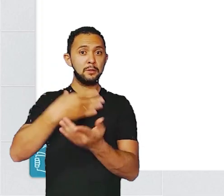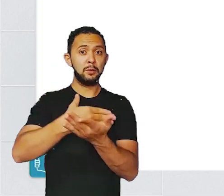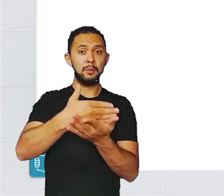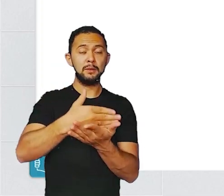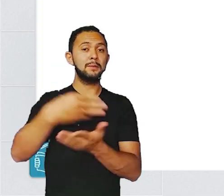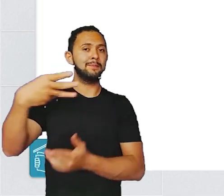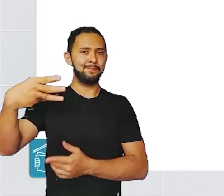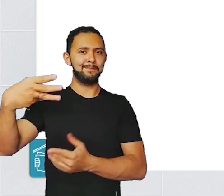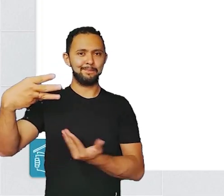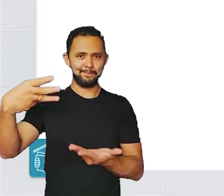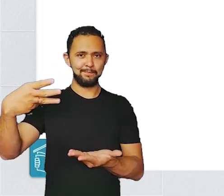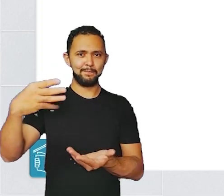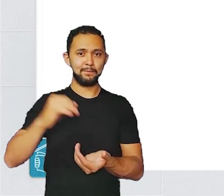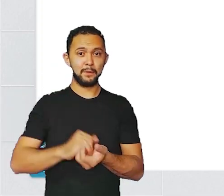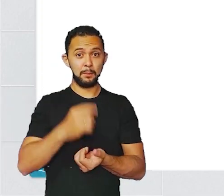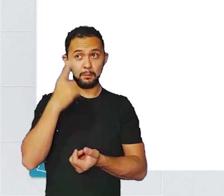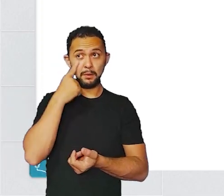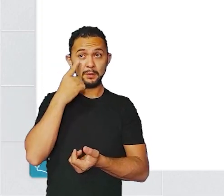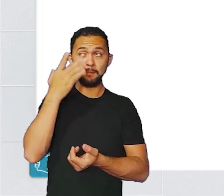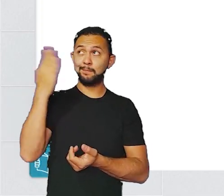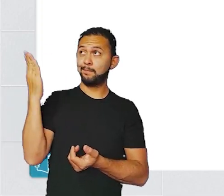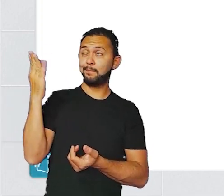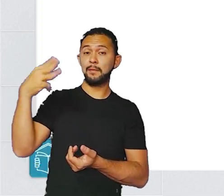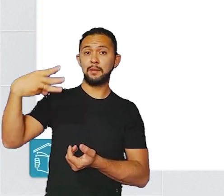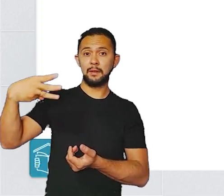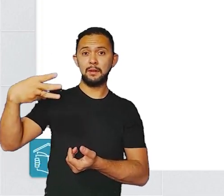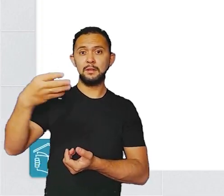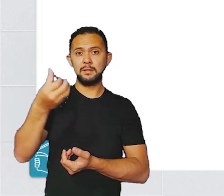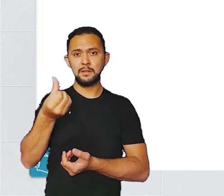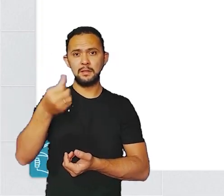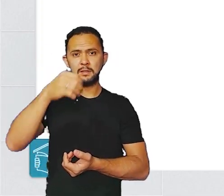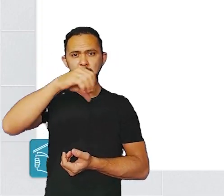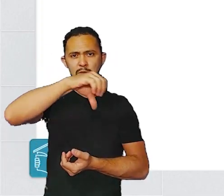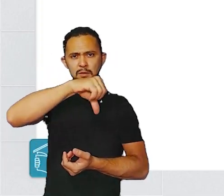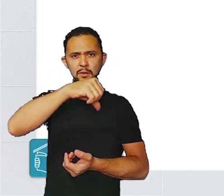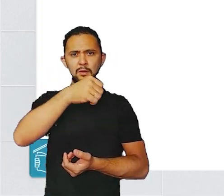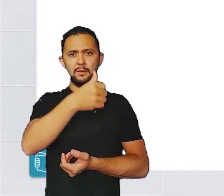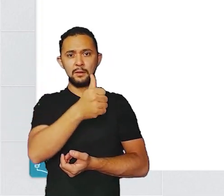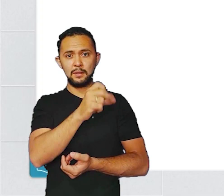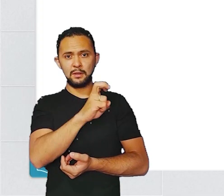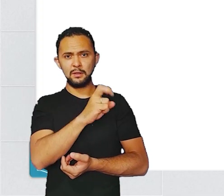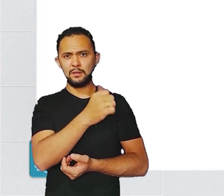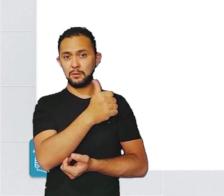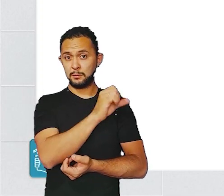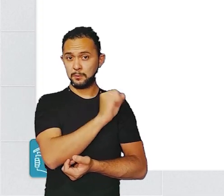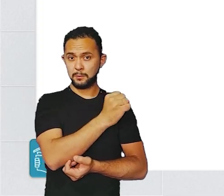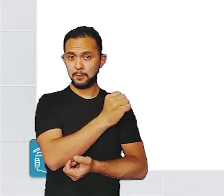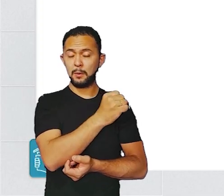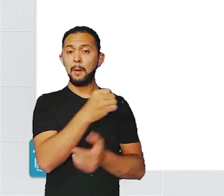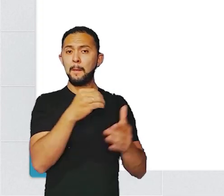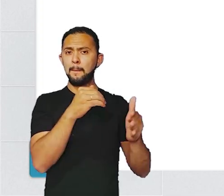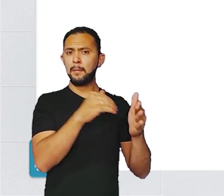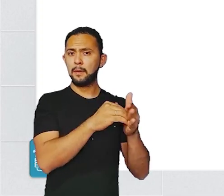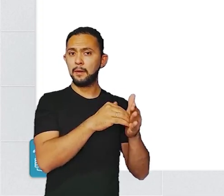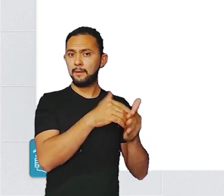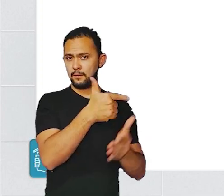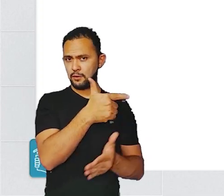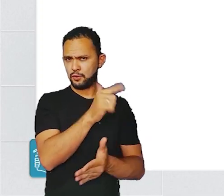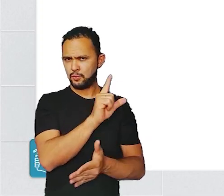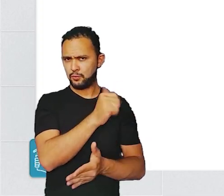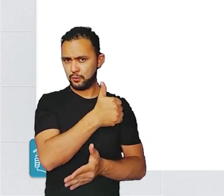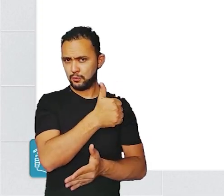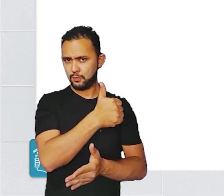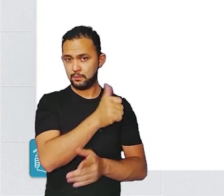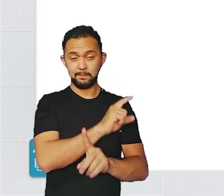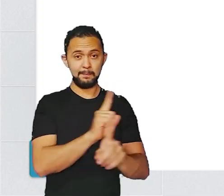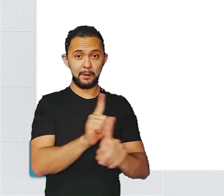próprio 3. Então, nós temos aí o 3, 6, 9, 12, 15, 18. Professor, para no 21? Para